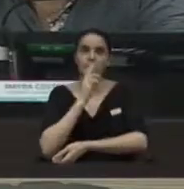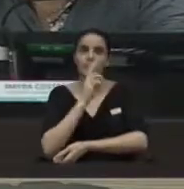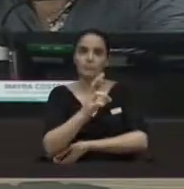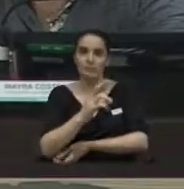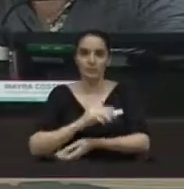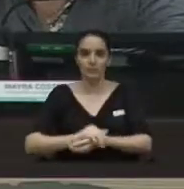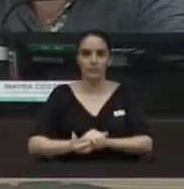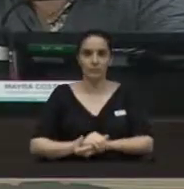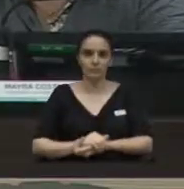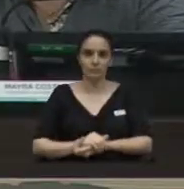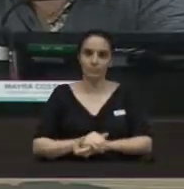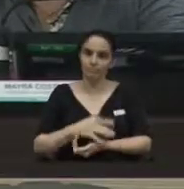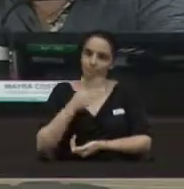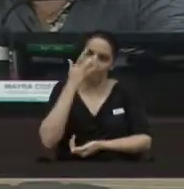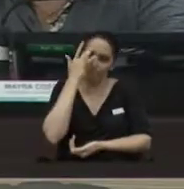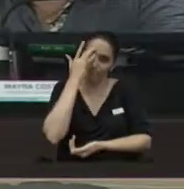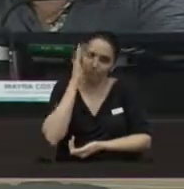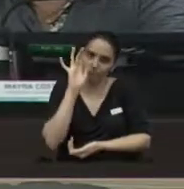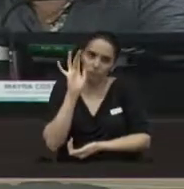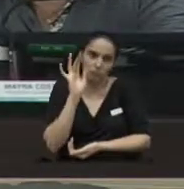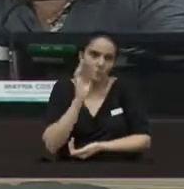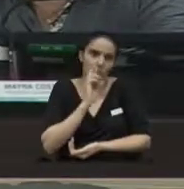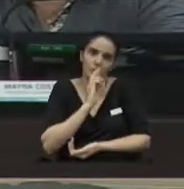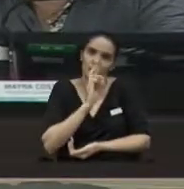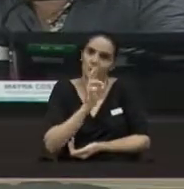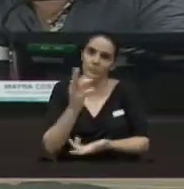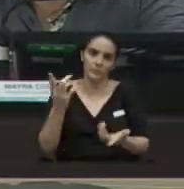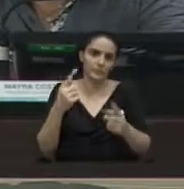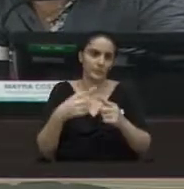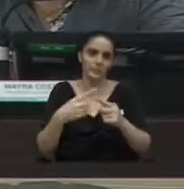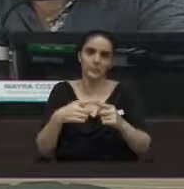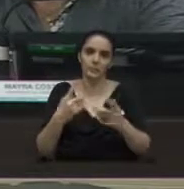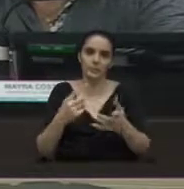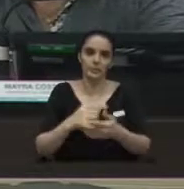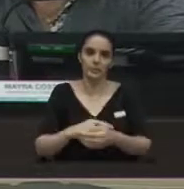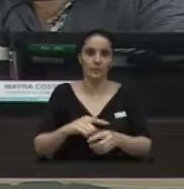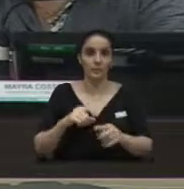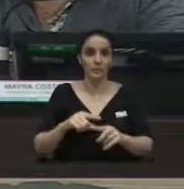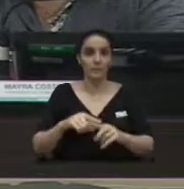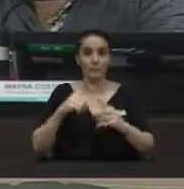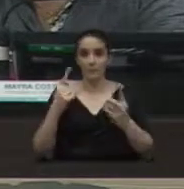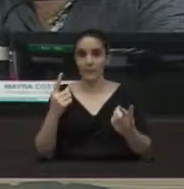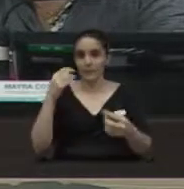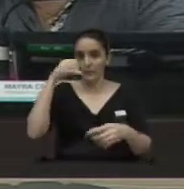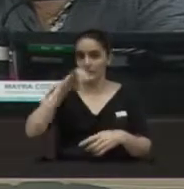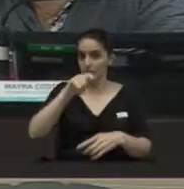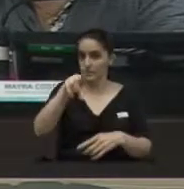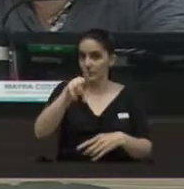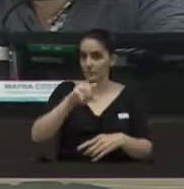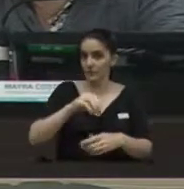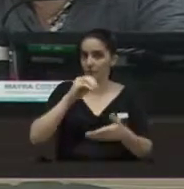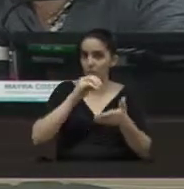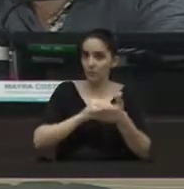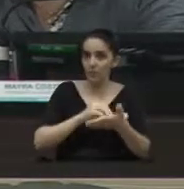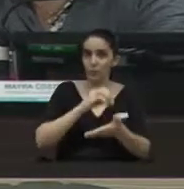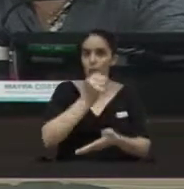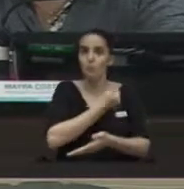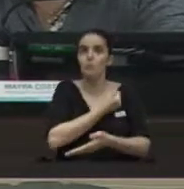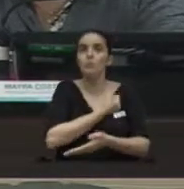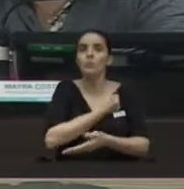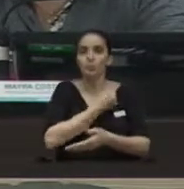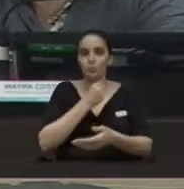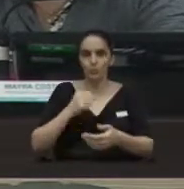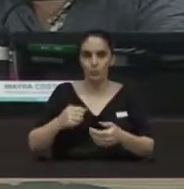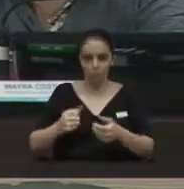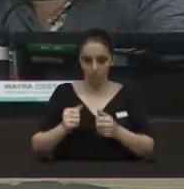eu não posso dizer, não sei te responder, mas se vocês anotaram o número do ônibus e o